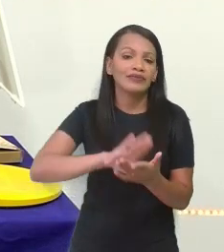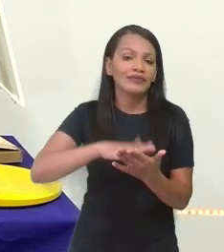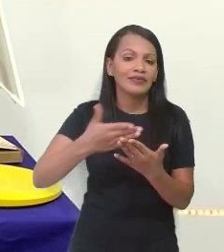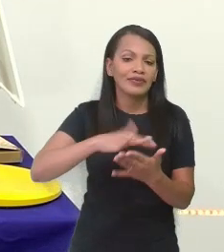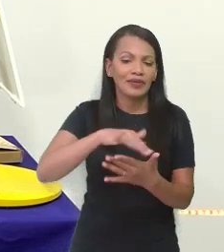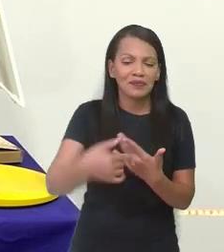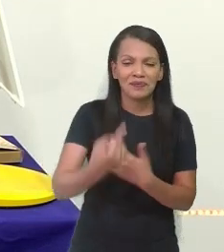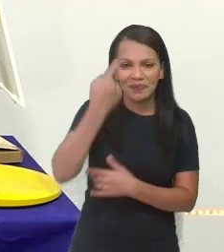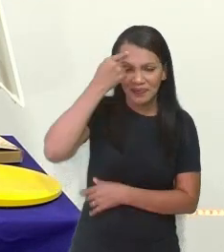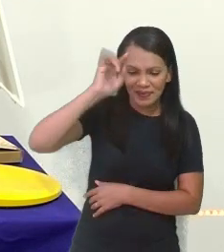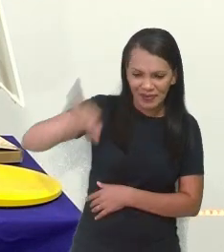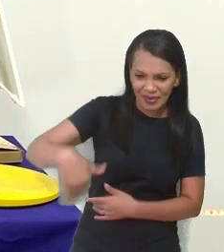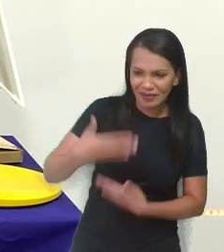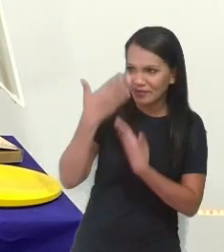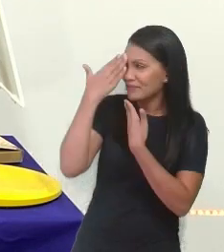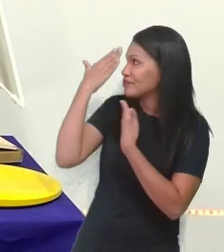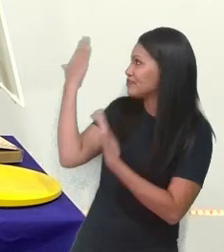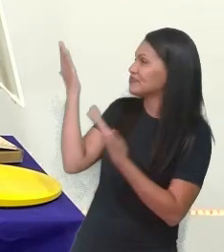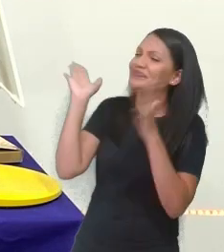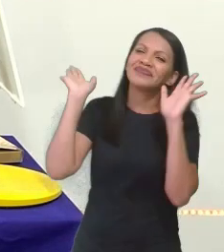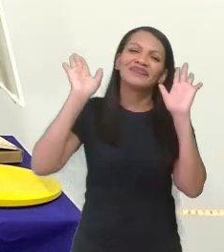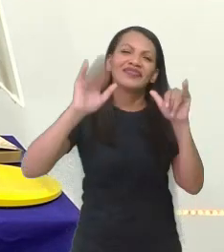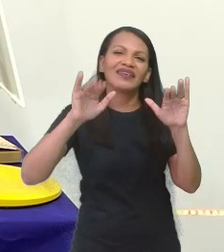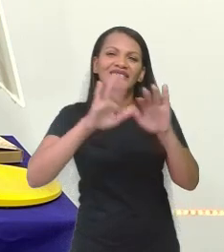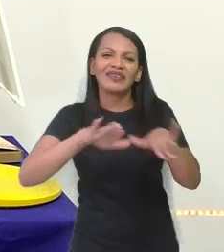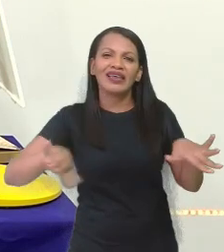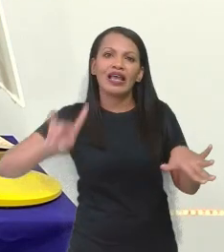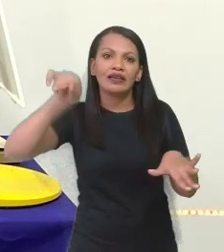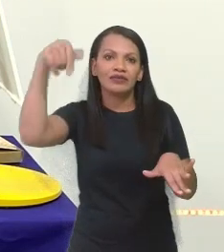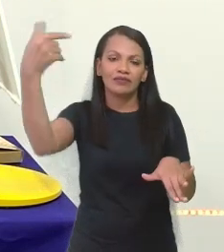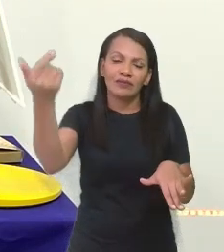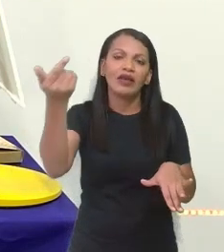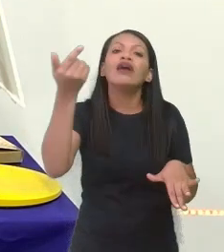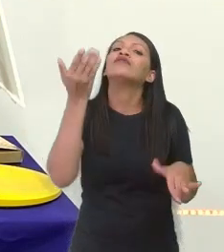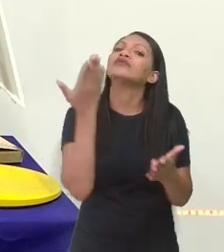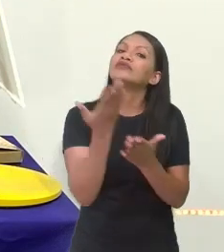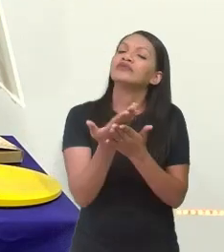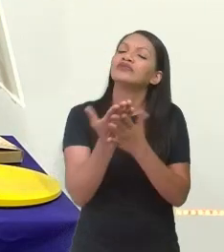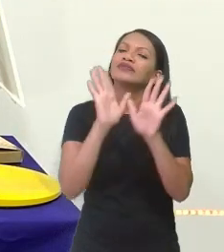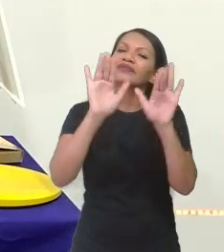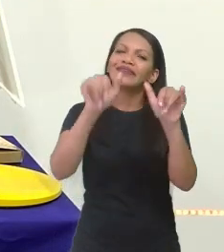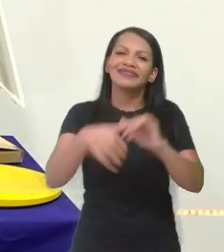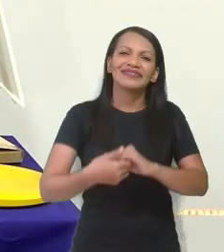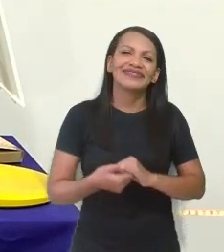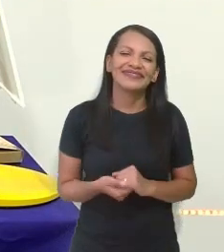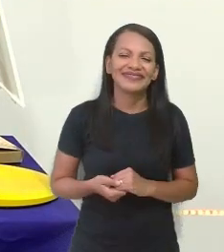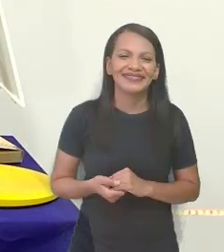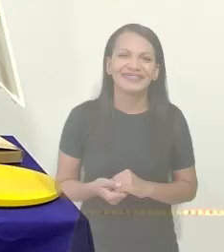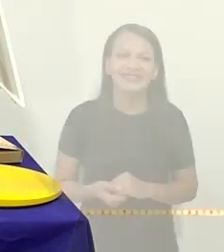intérprete Jéssica. Tchau, tchau, crianças. Até a próxima aula.